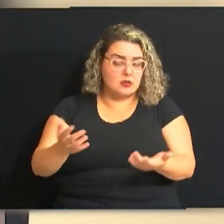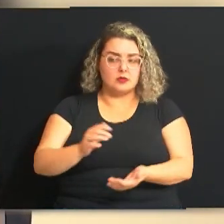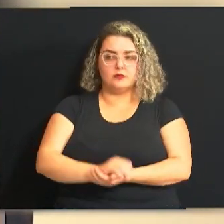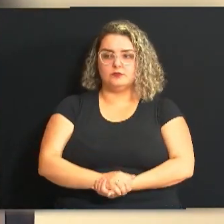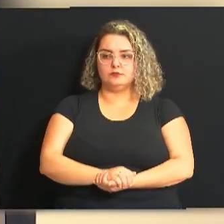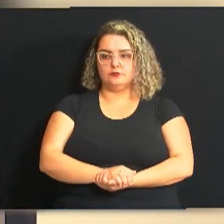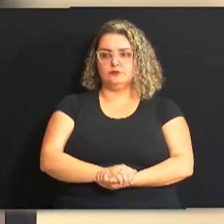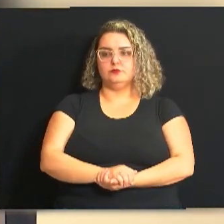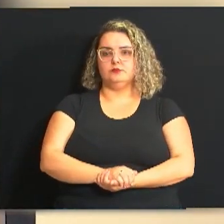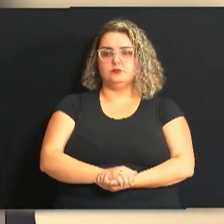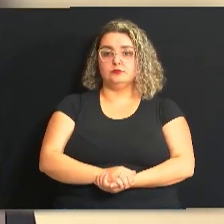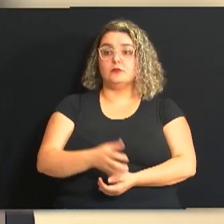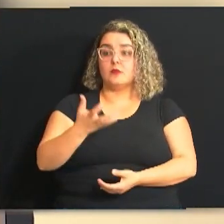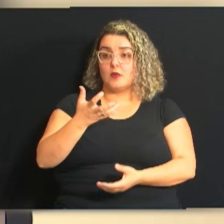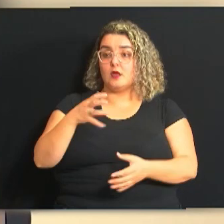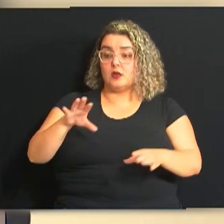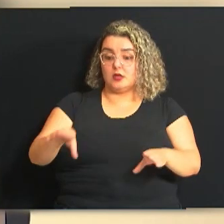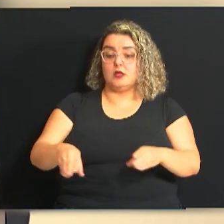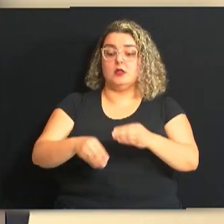queria acrescentar